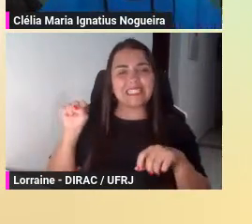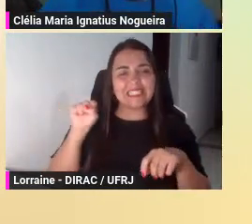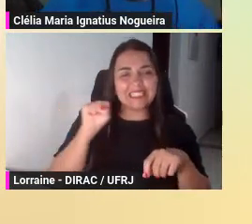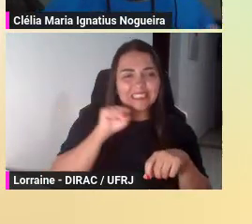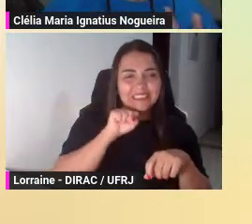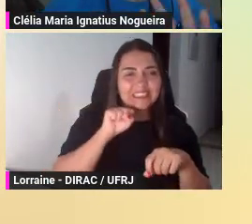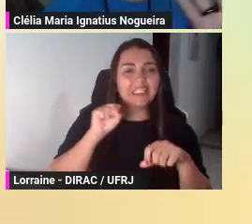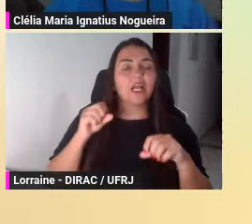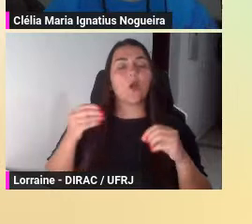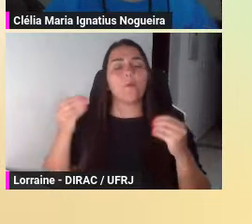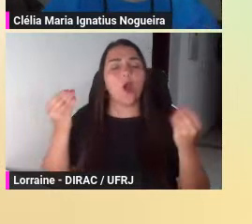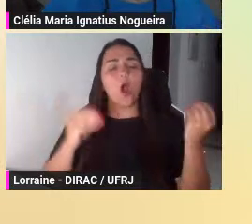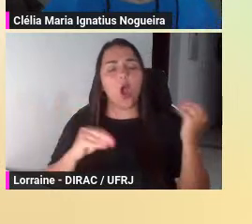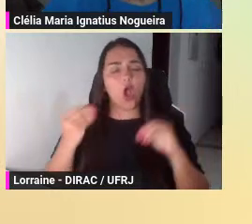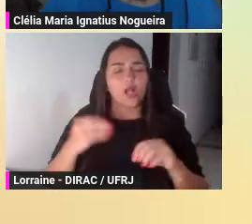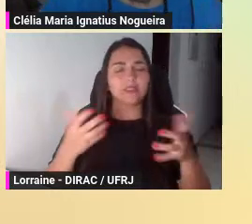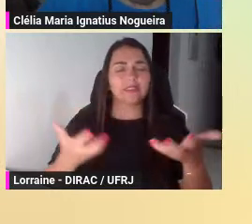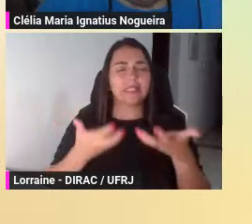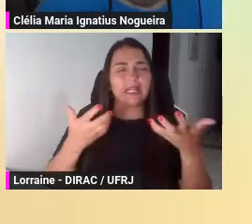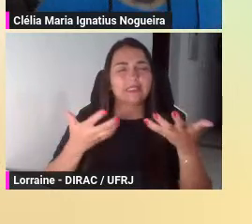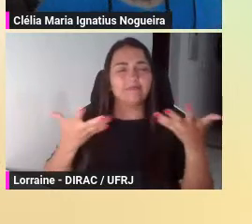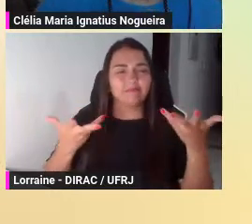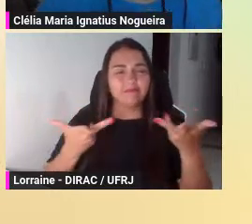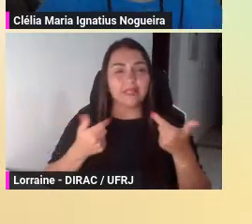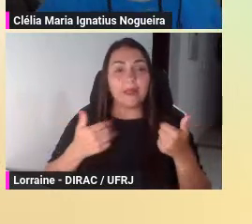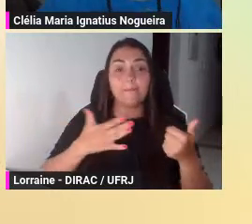salada maravilhosa que eu já deixo a minha filha